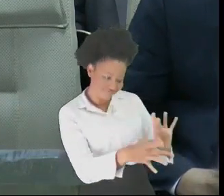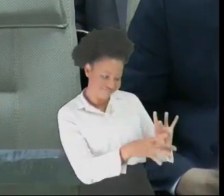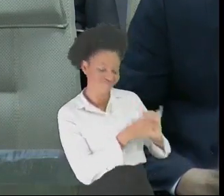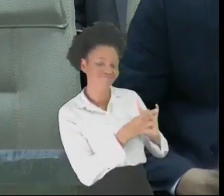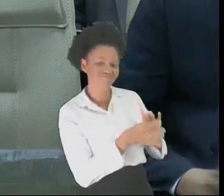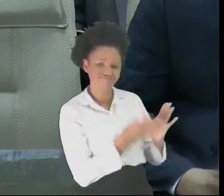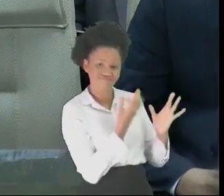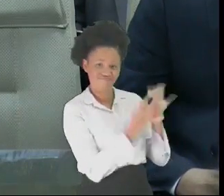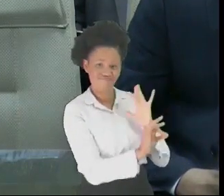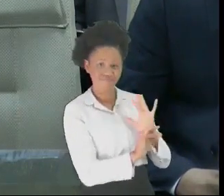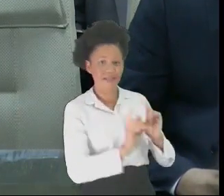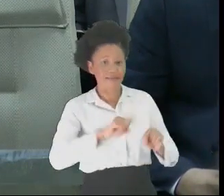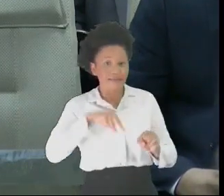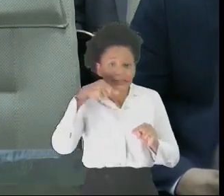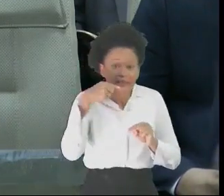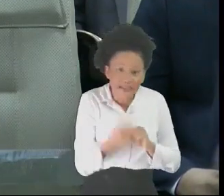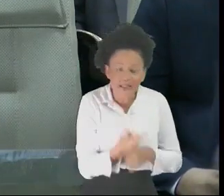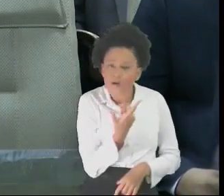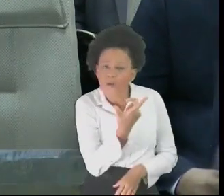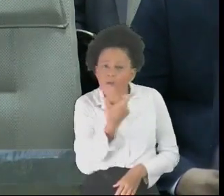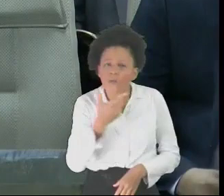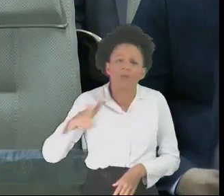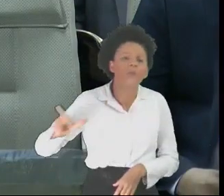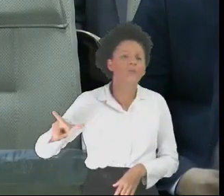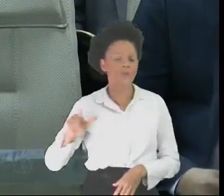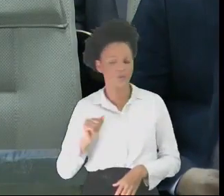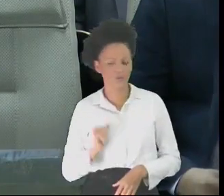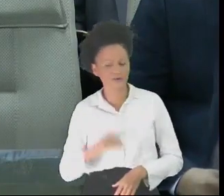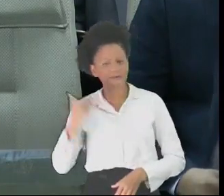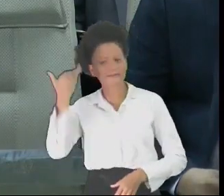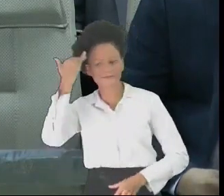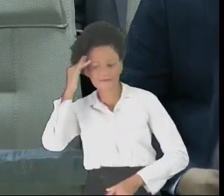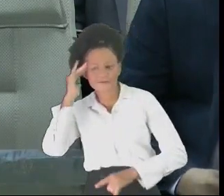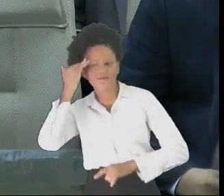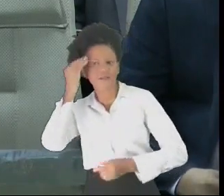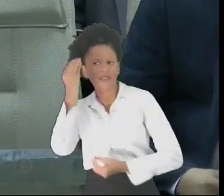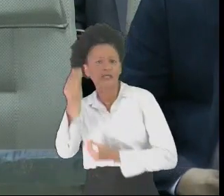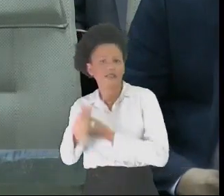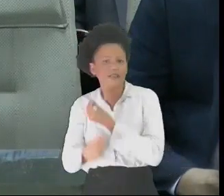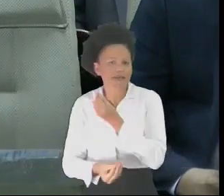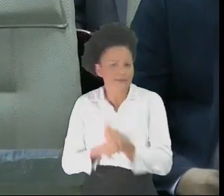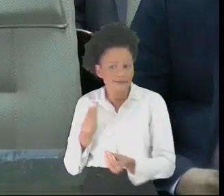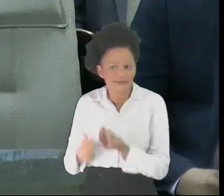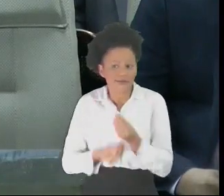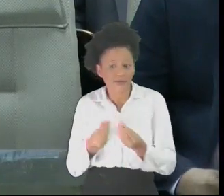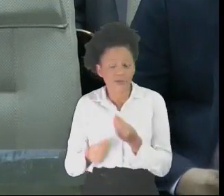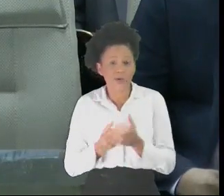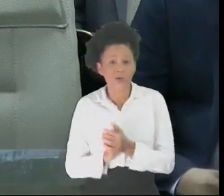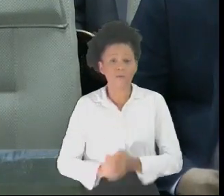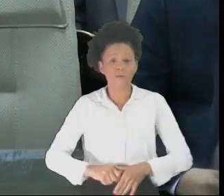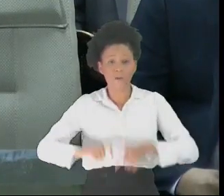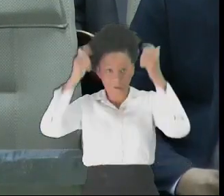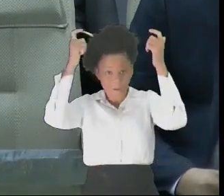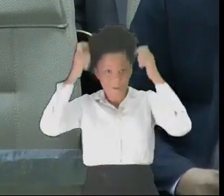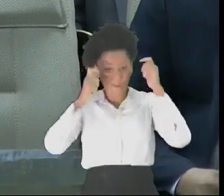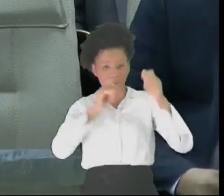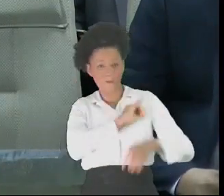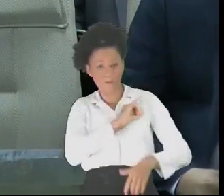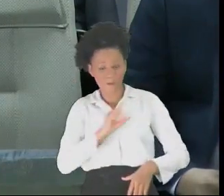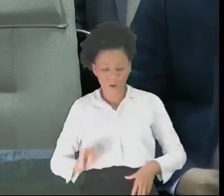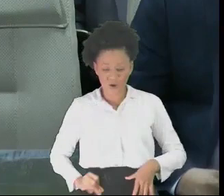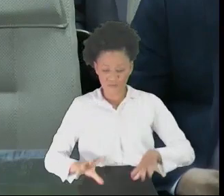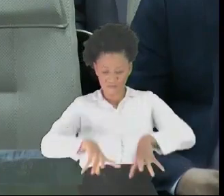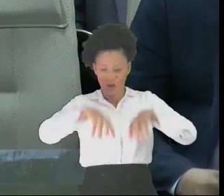Depois, houve outras interpretações. Quando o Império Romano caiu,